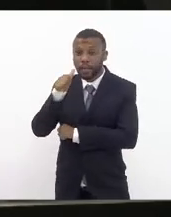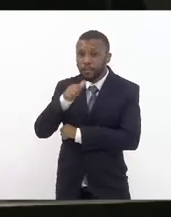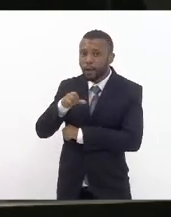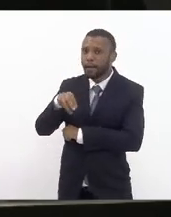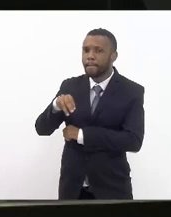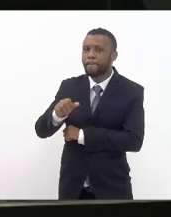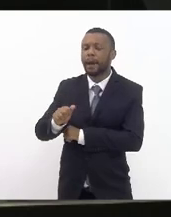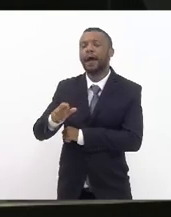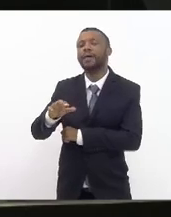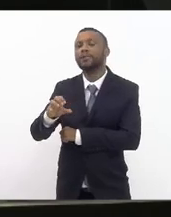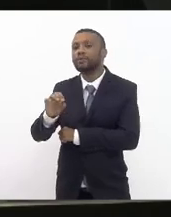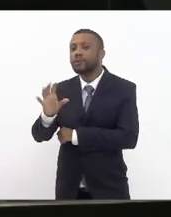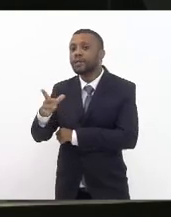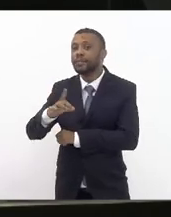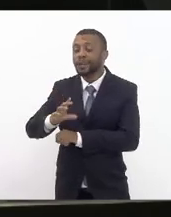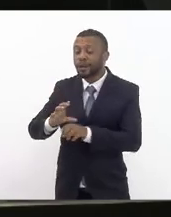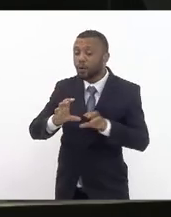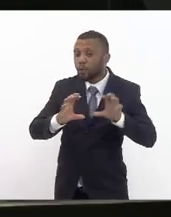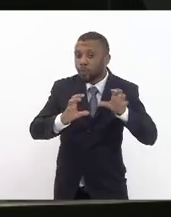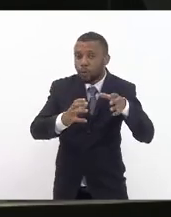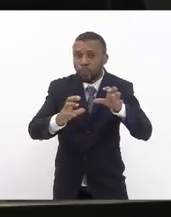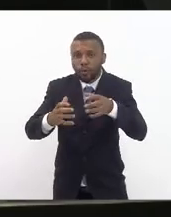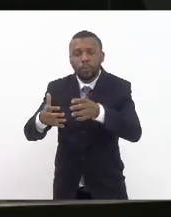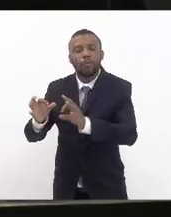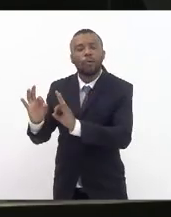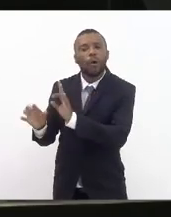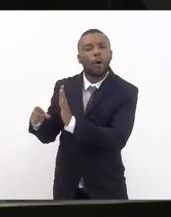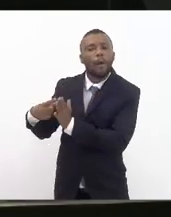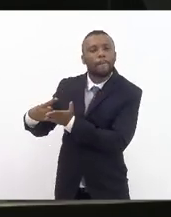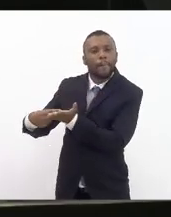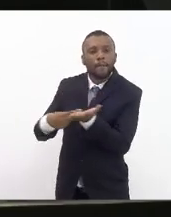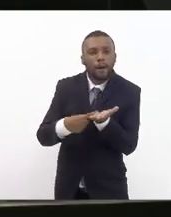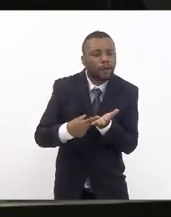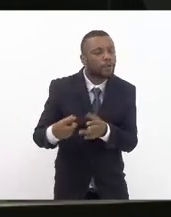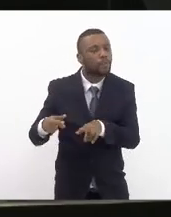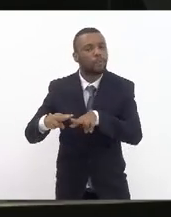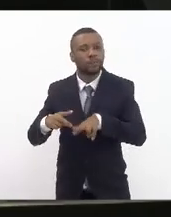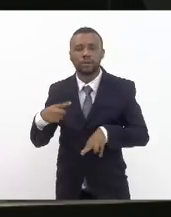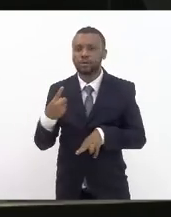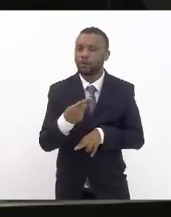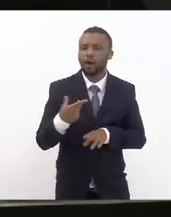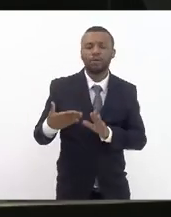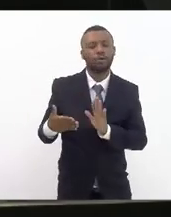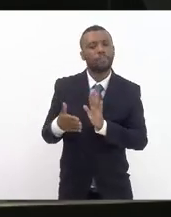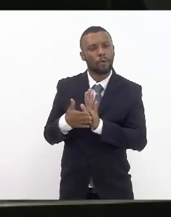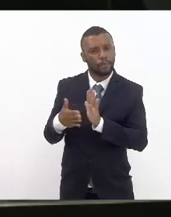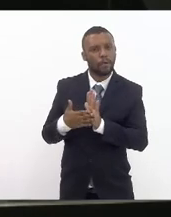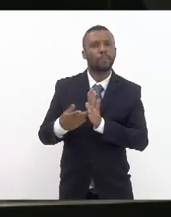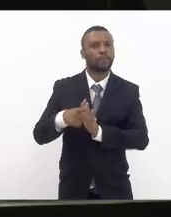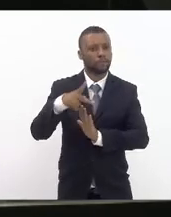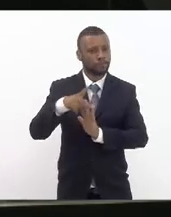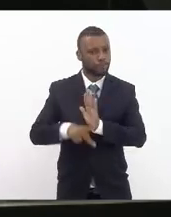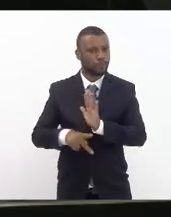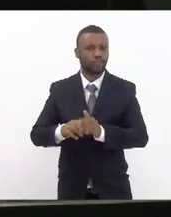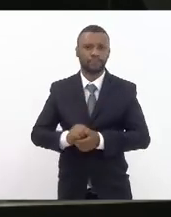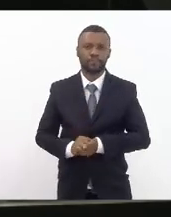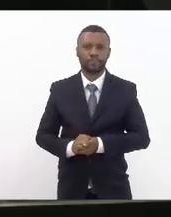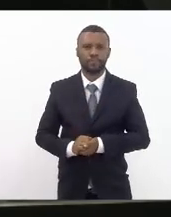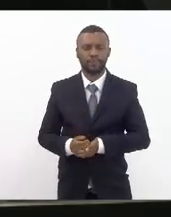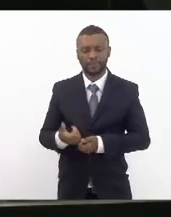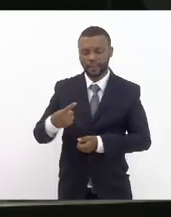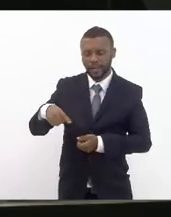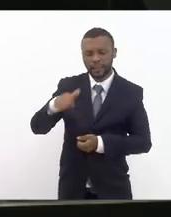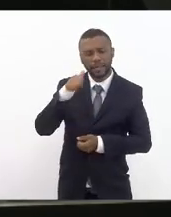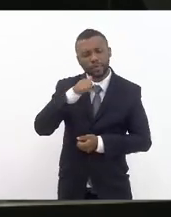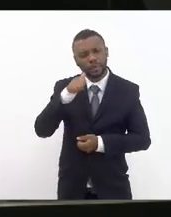tem grupos organizados, e por isso nós propusemos esse projeto. Essas mulheres vão aprendendo